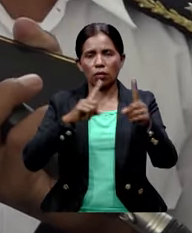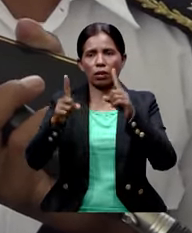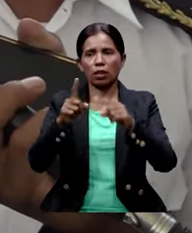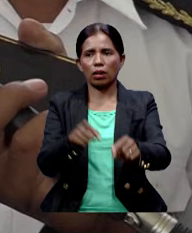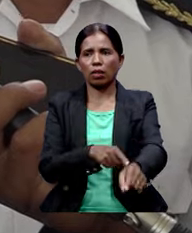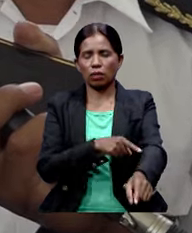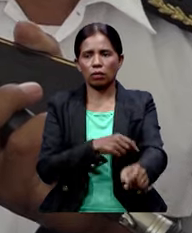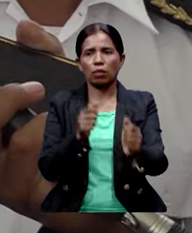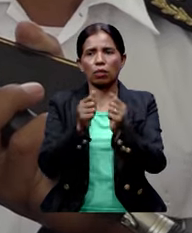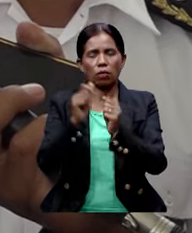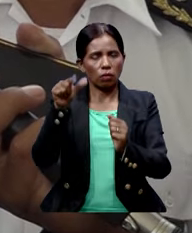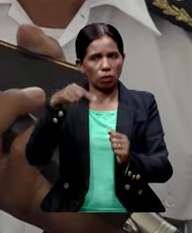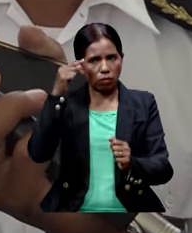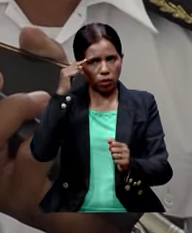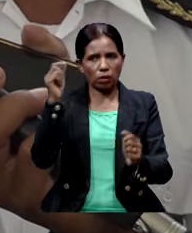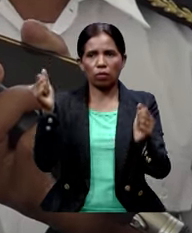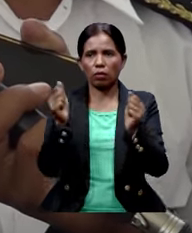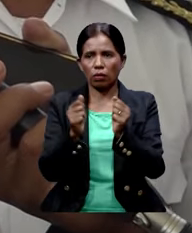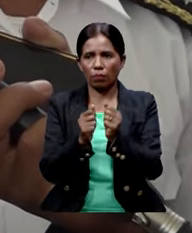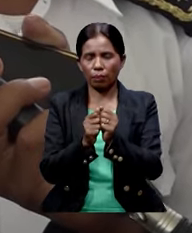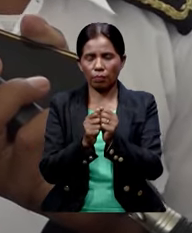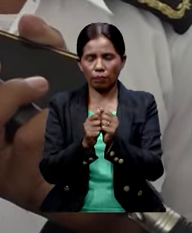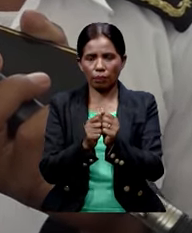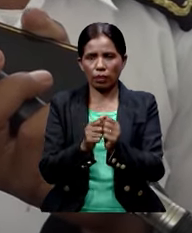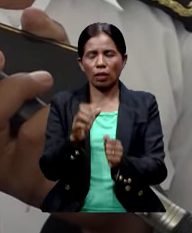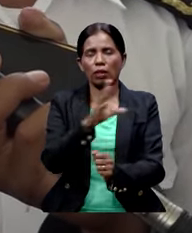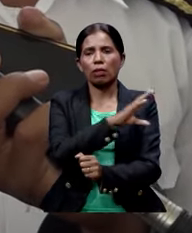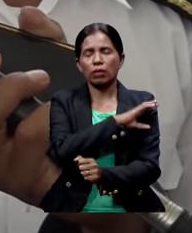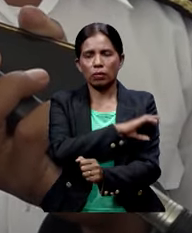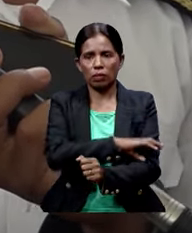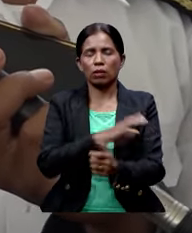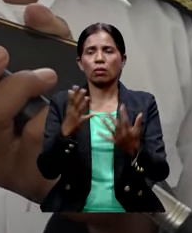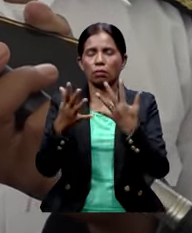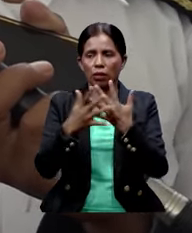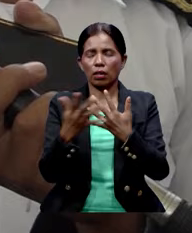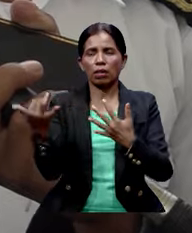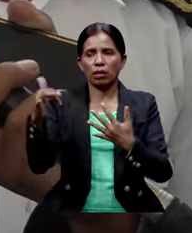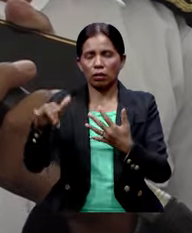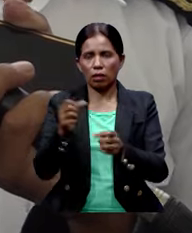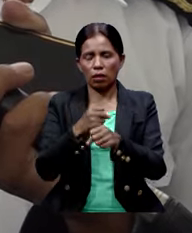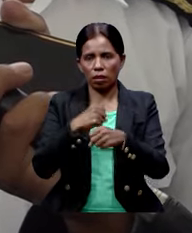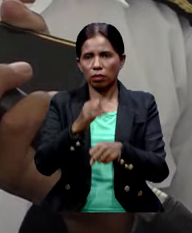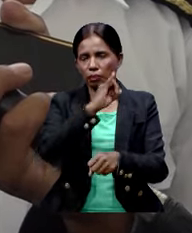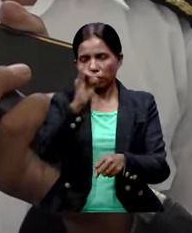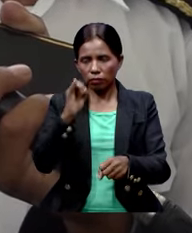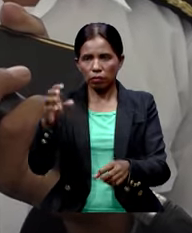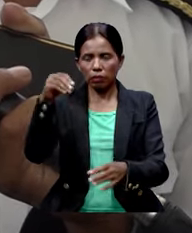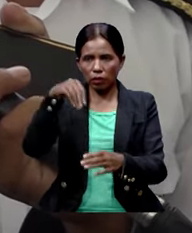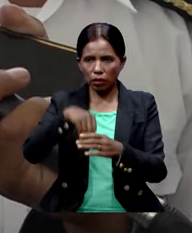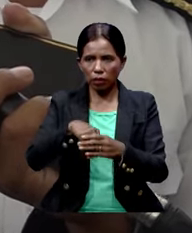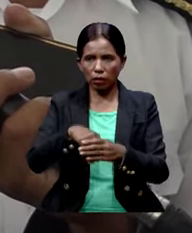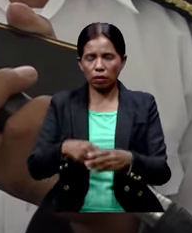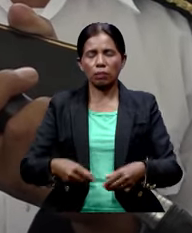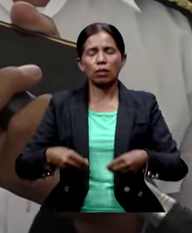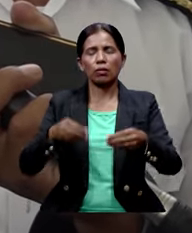o governo, o guarda prisional, a investigação, colheram, depois mas foi